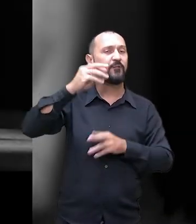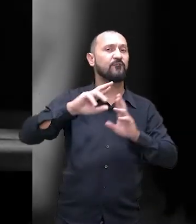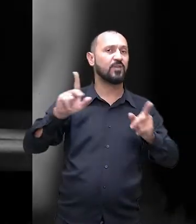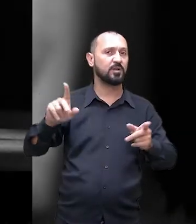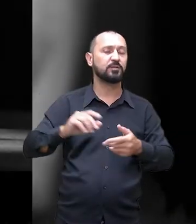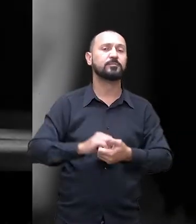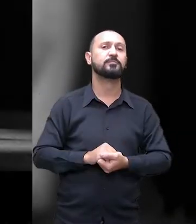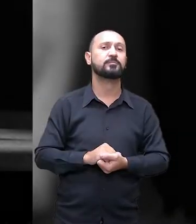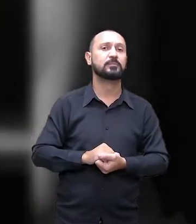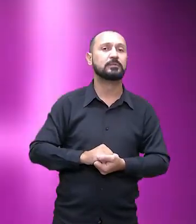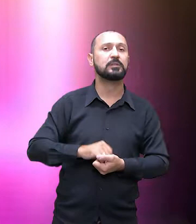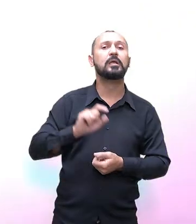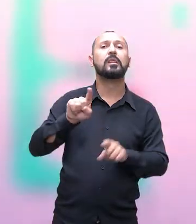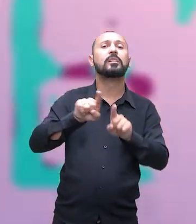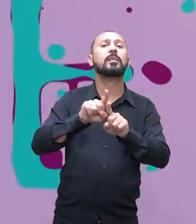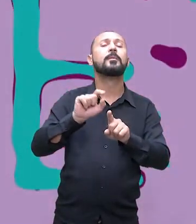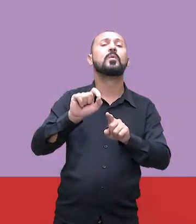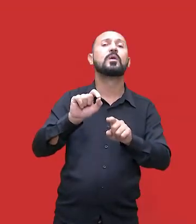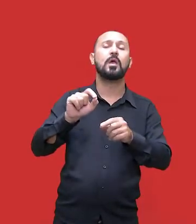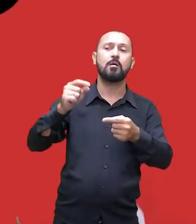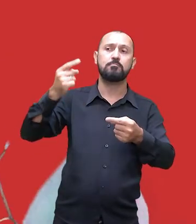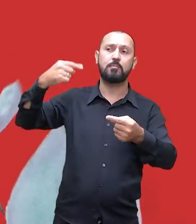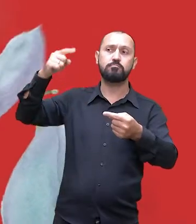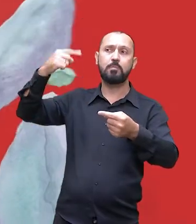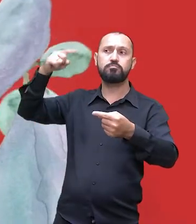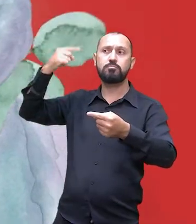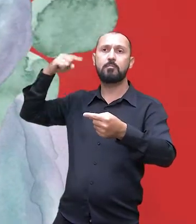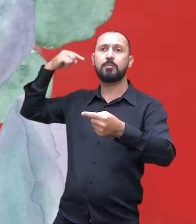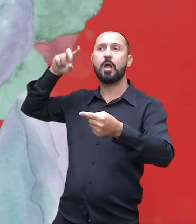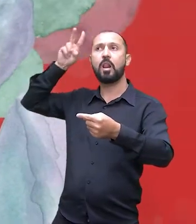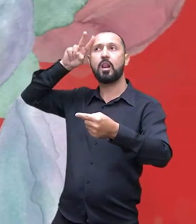diferente. Relembrar, rememorar,